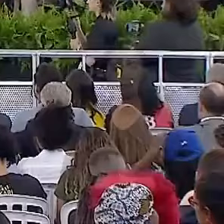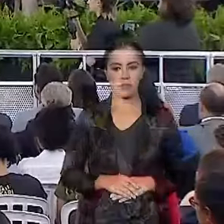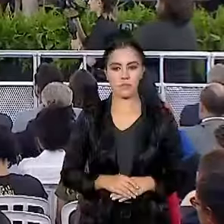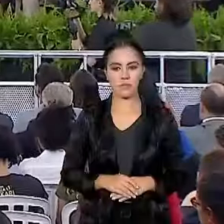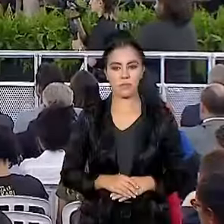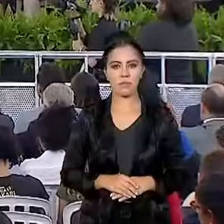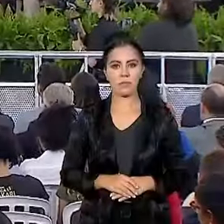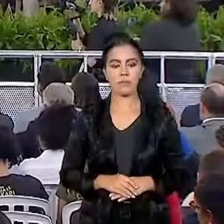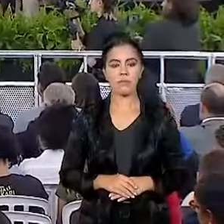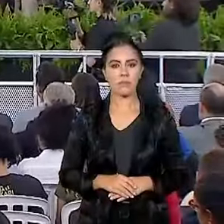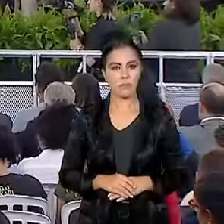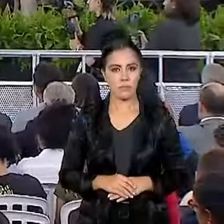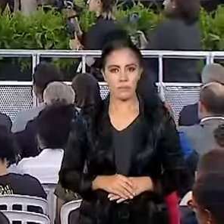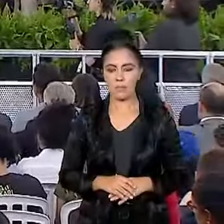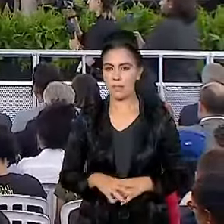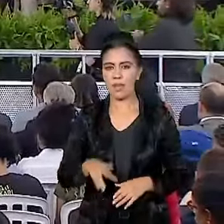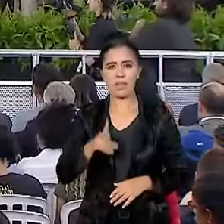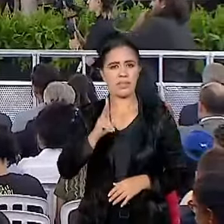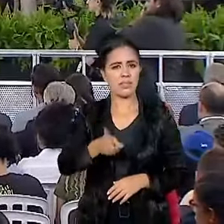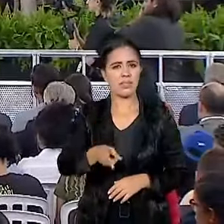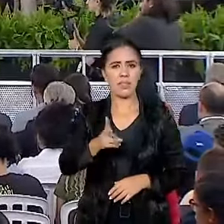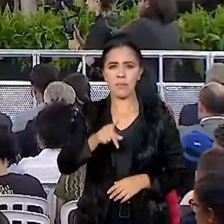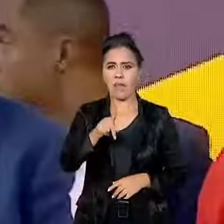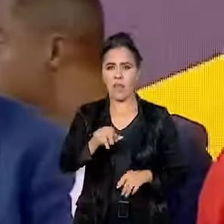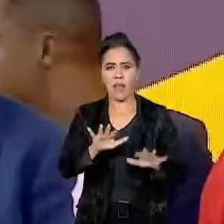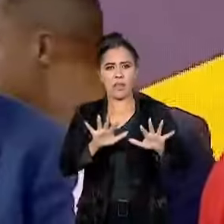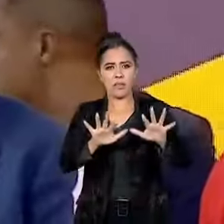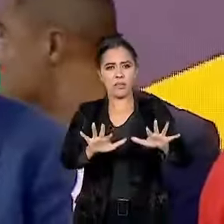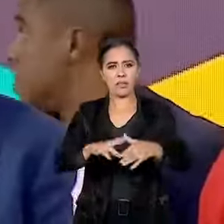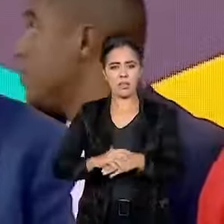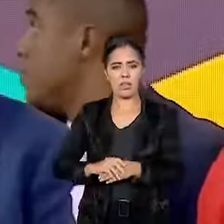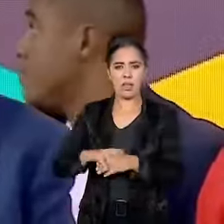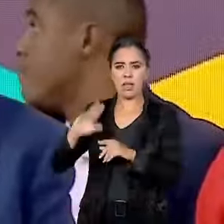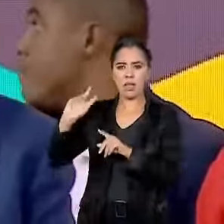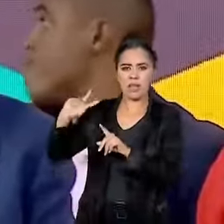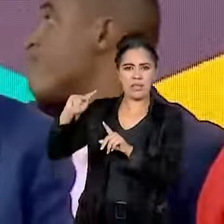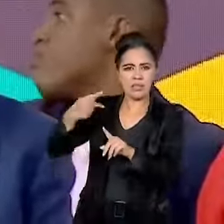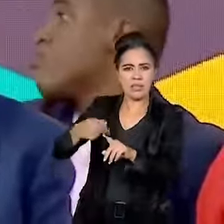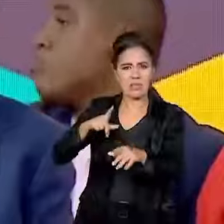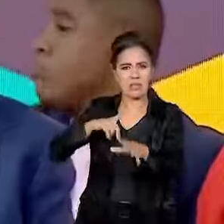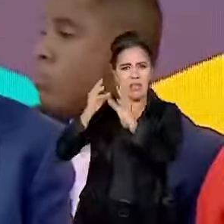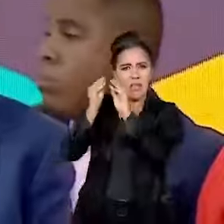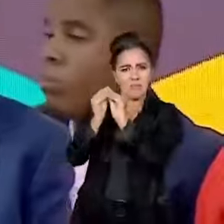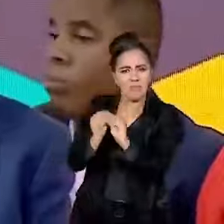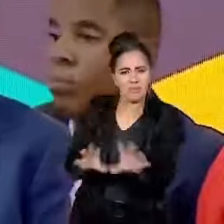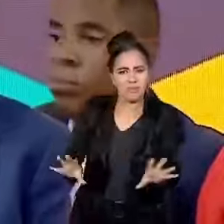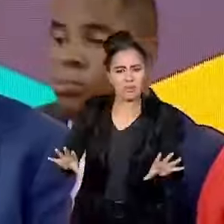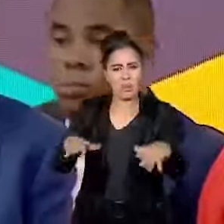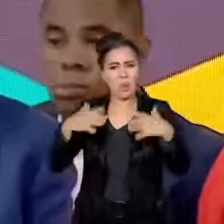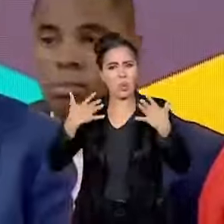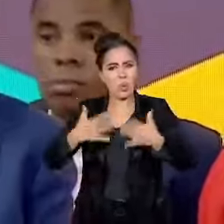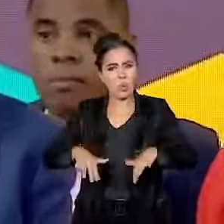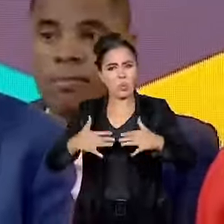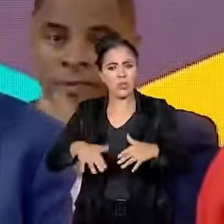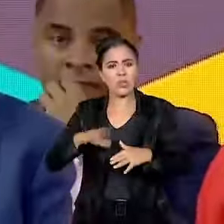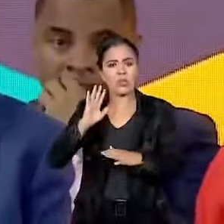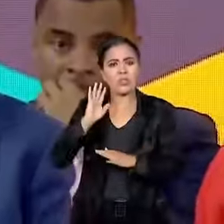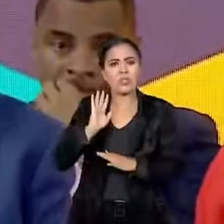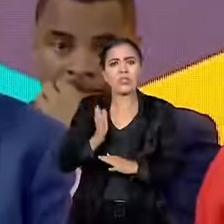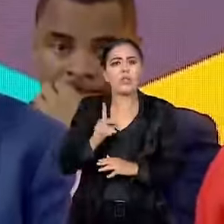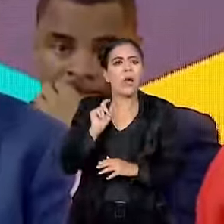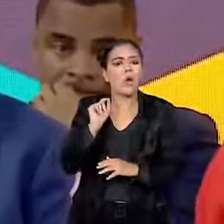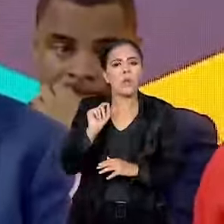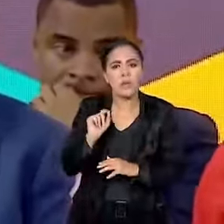Desde sempre é assim. Herança trágica de 3 séculos de